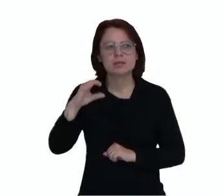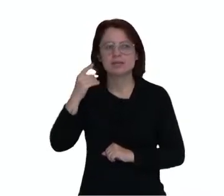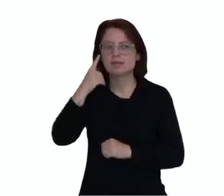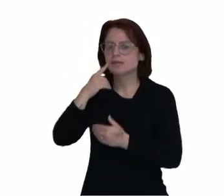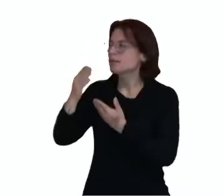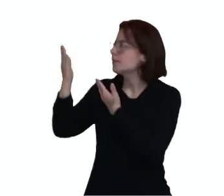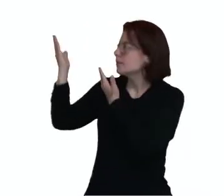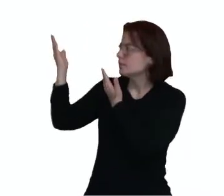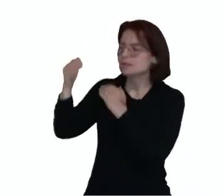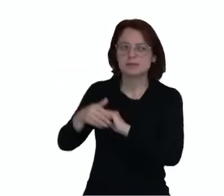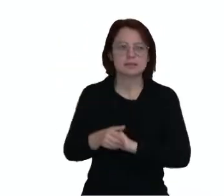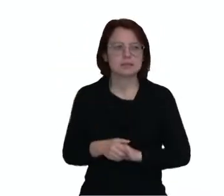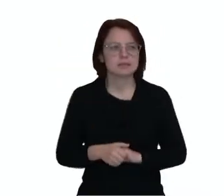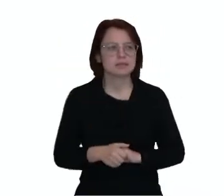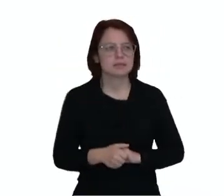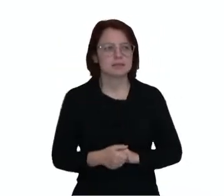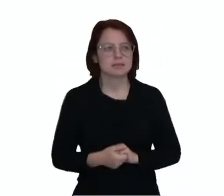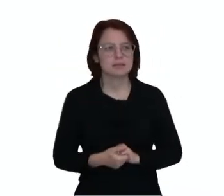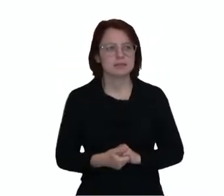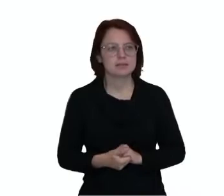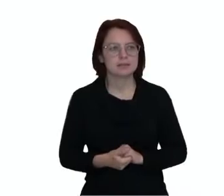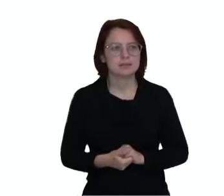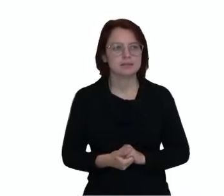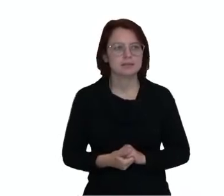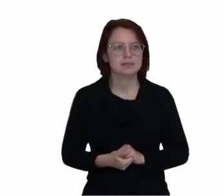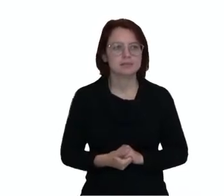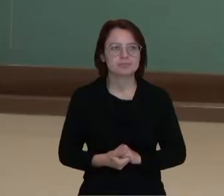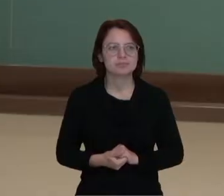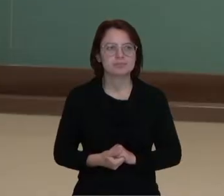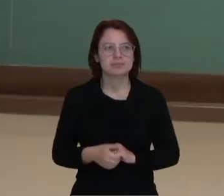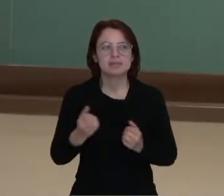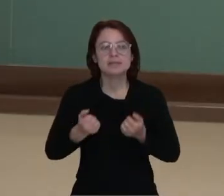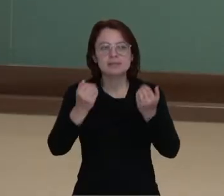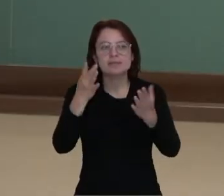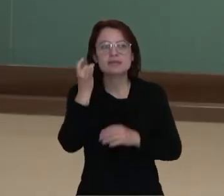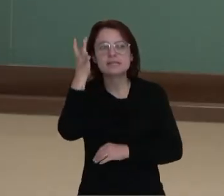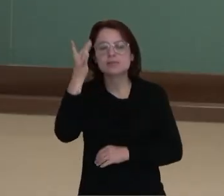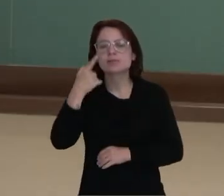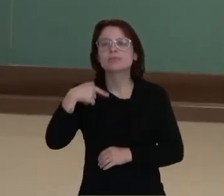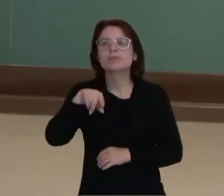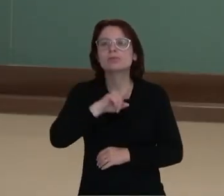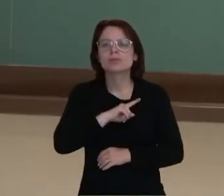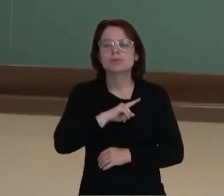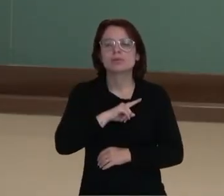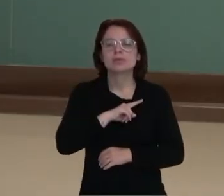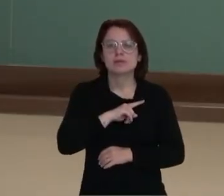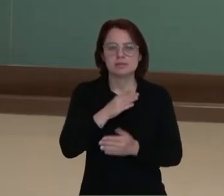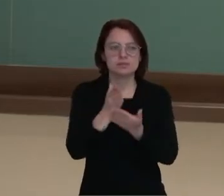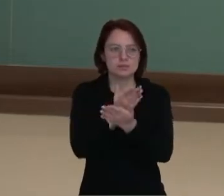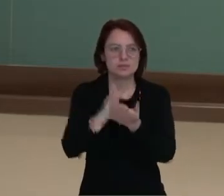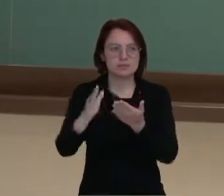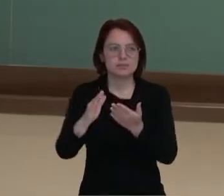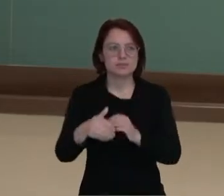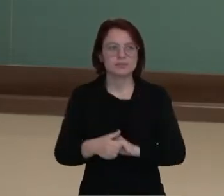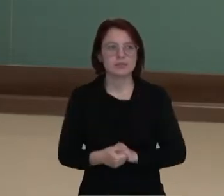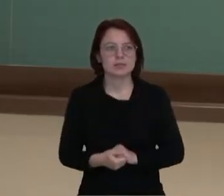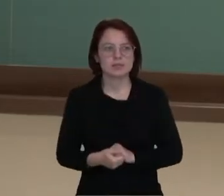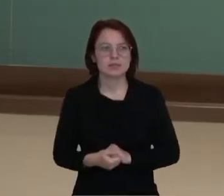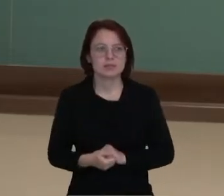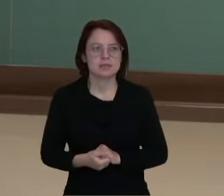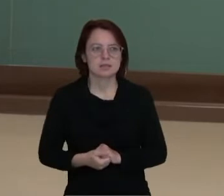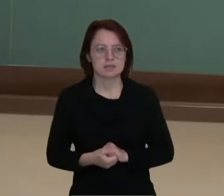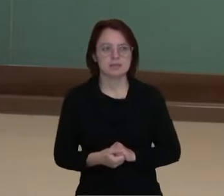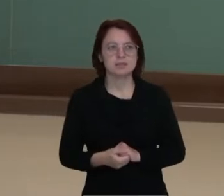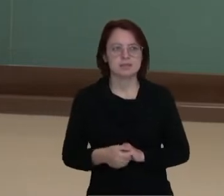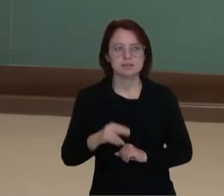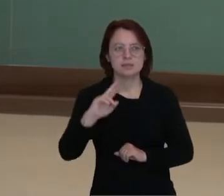arranjadas para que o cromossomo fique extremamente condensado, né? Para facilitar a divisão celular. Então, é